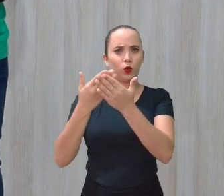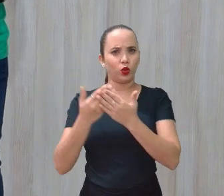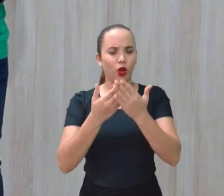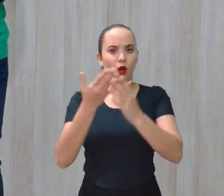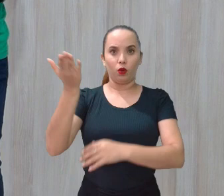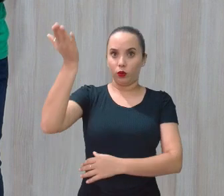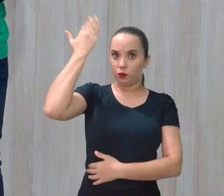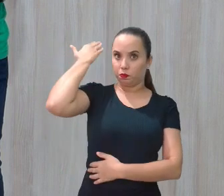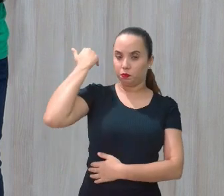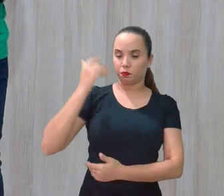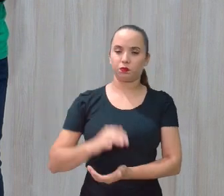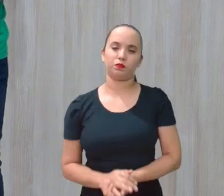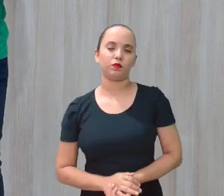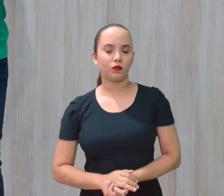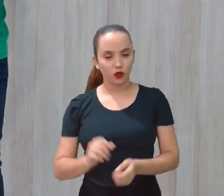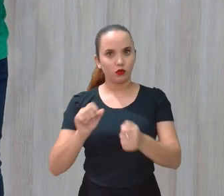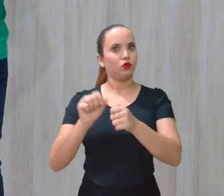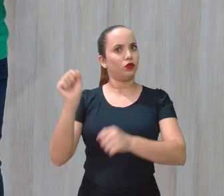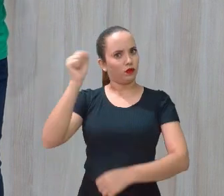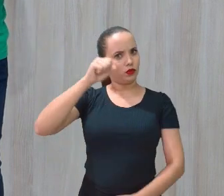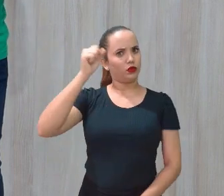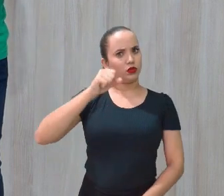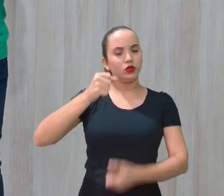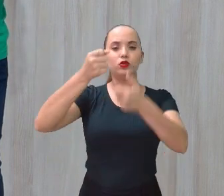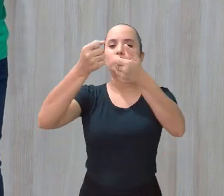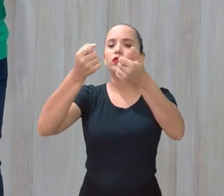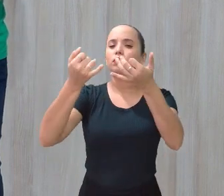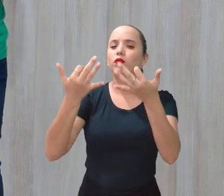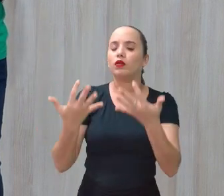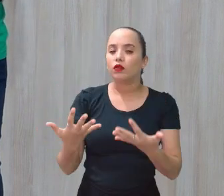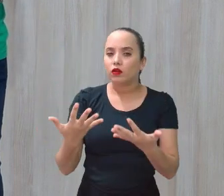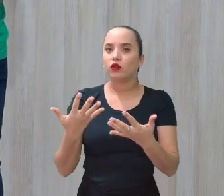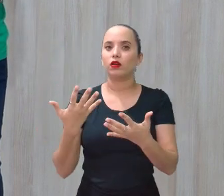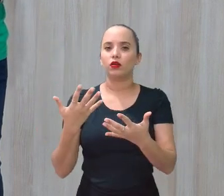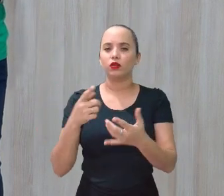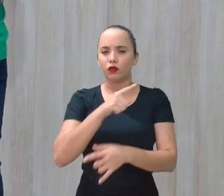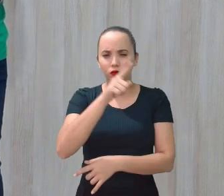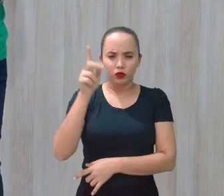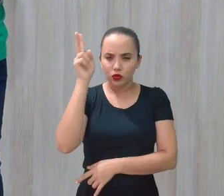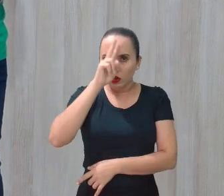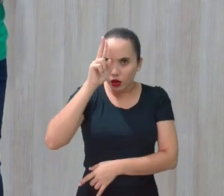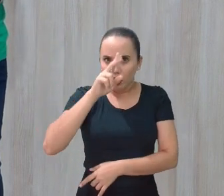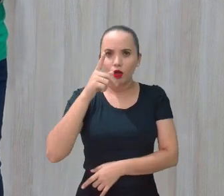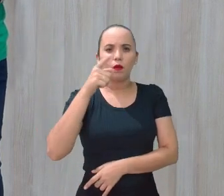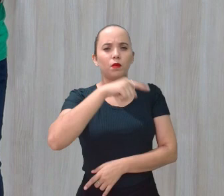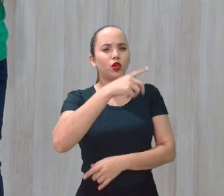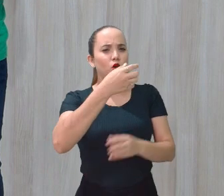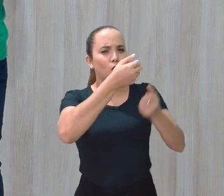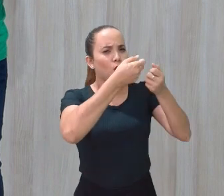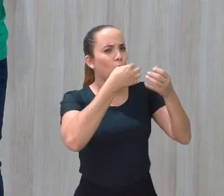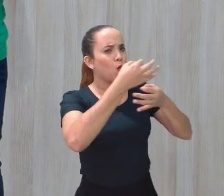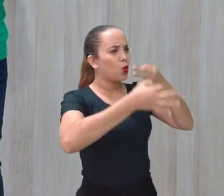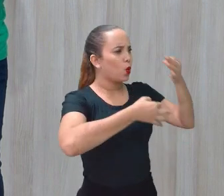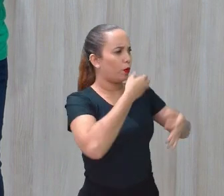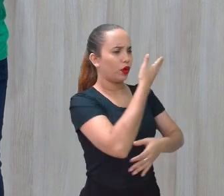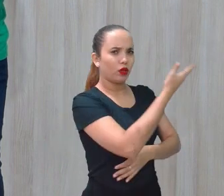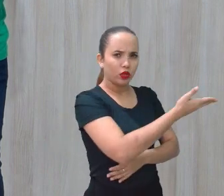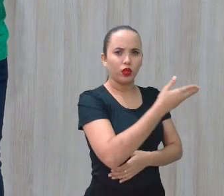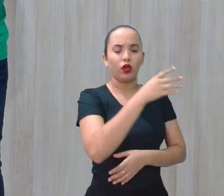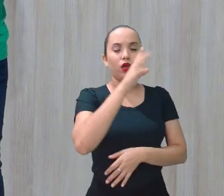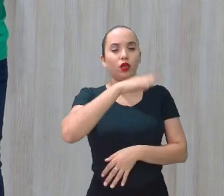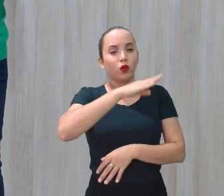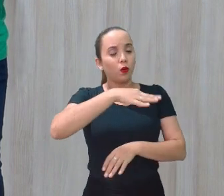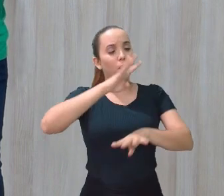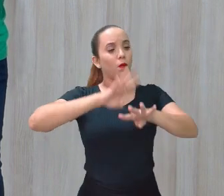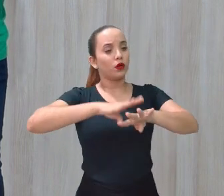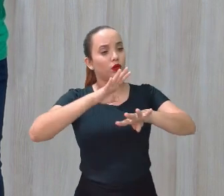gente fez a manipulação das letras, explicando a vocês. Lembra que eu comentei com a professora Carol na semana passada? Carol,